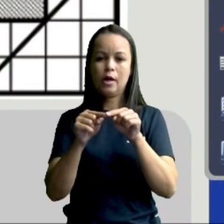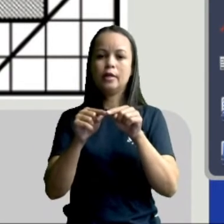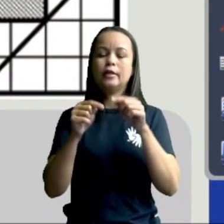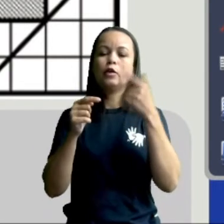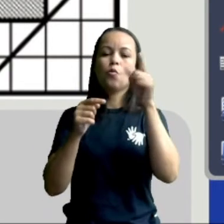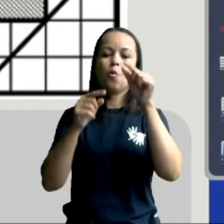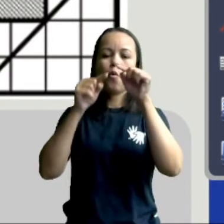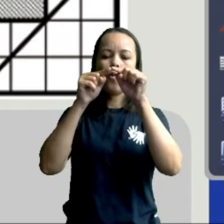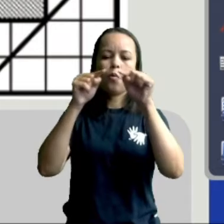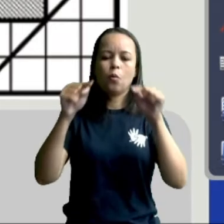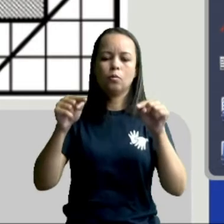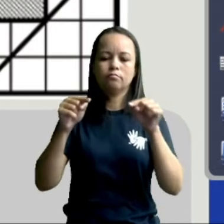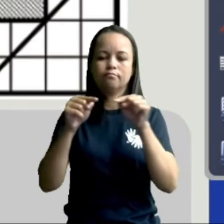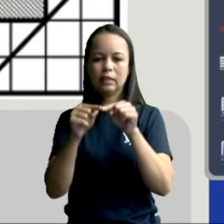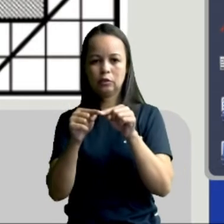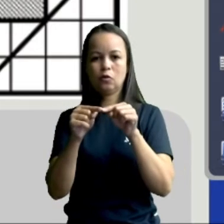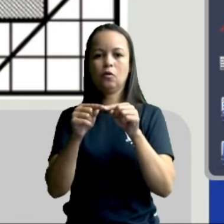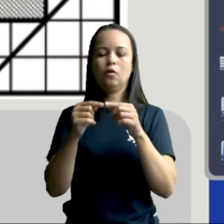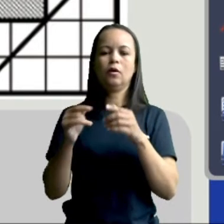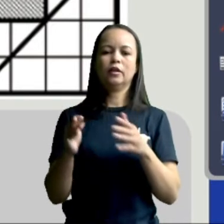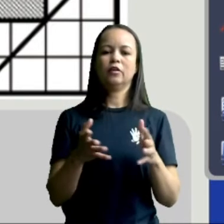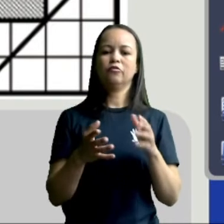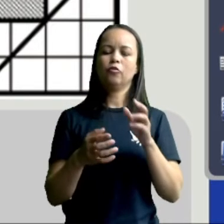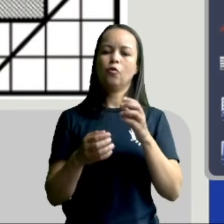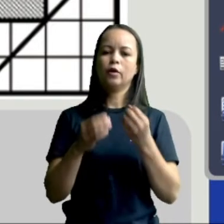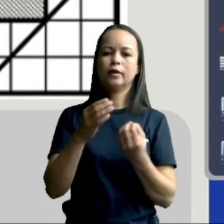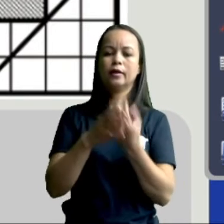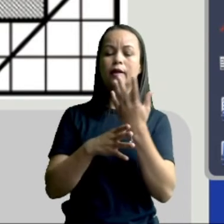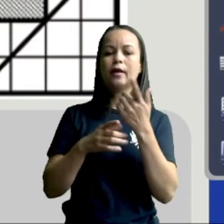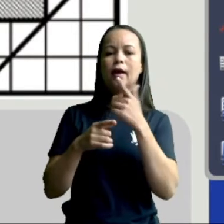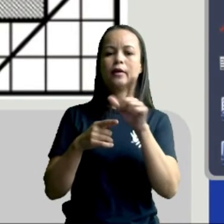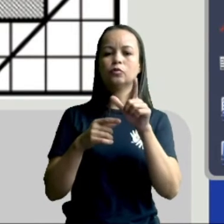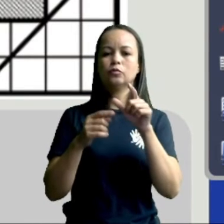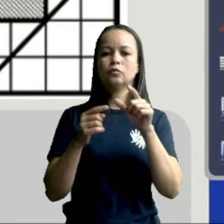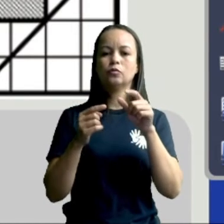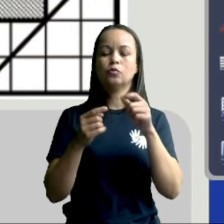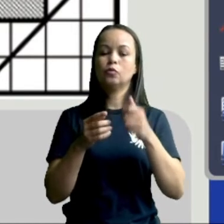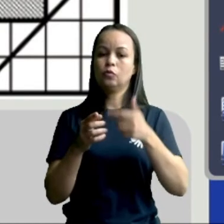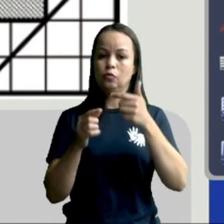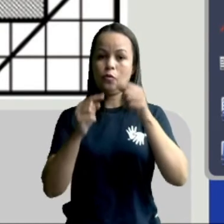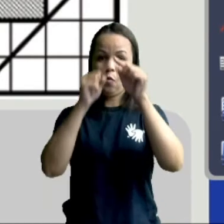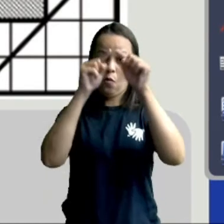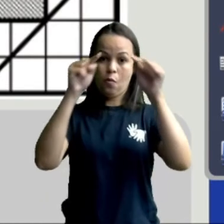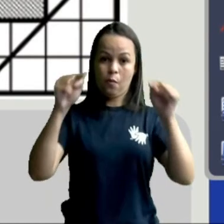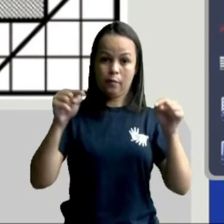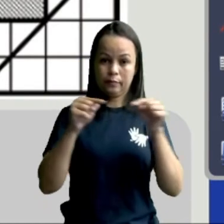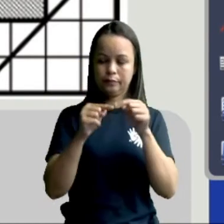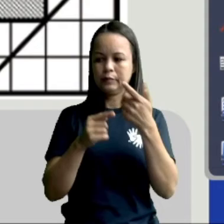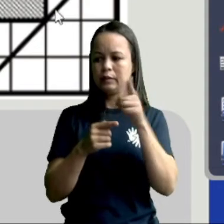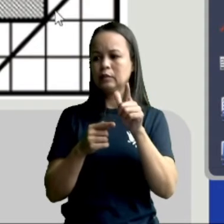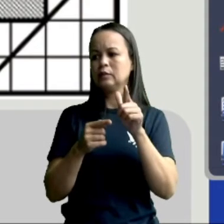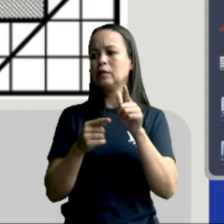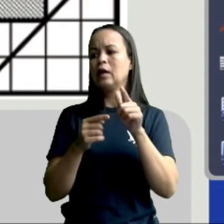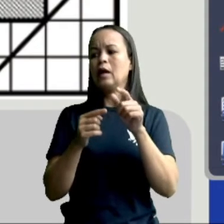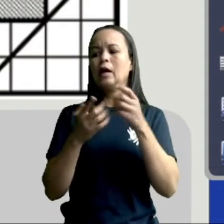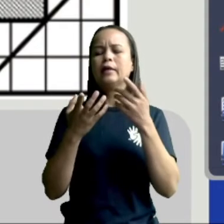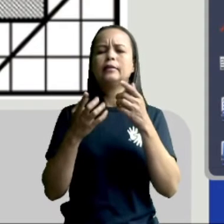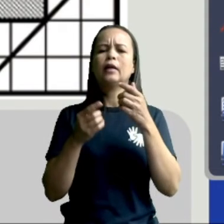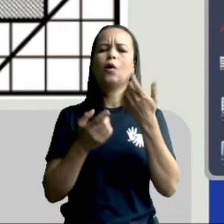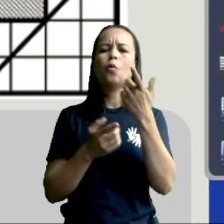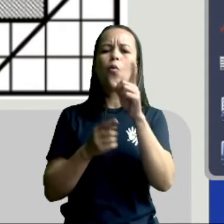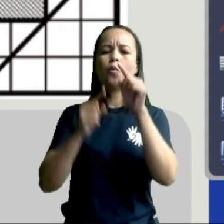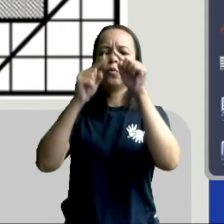a partir do ponto médio do primeiro quadrado, do grandão, tá vendo? E de novo aqui, ó, tem um outro